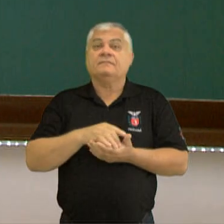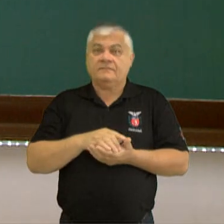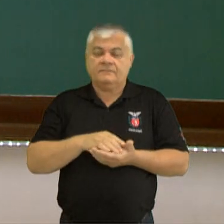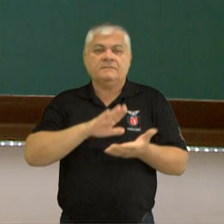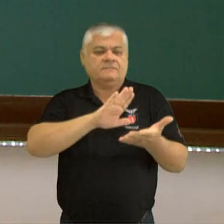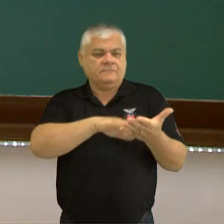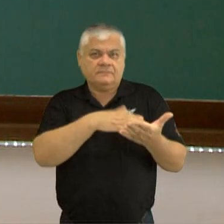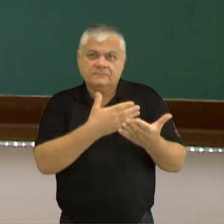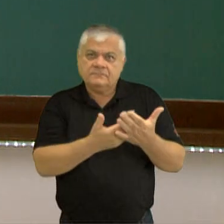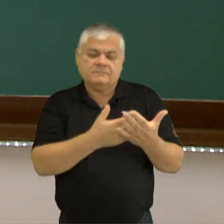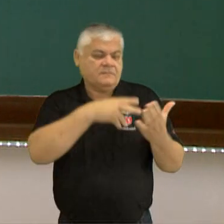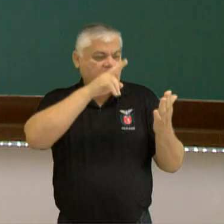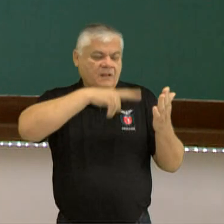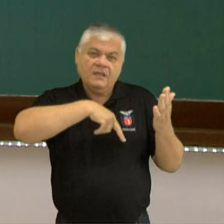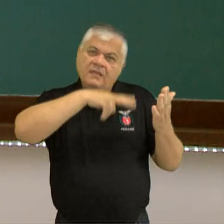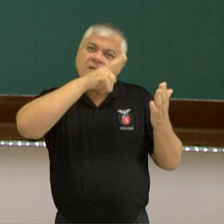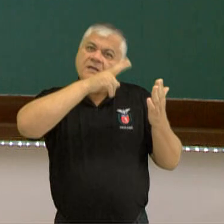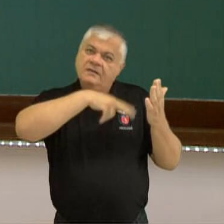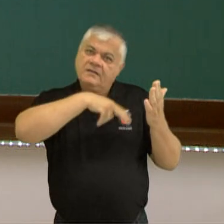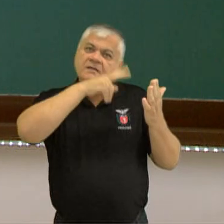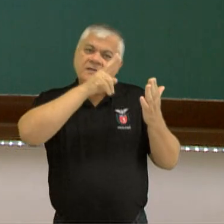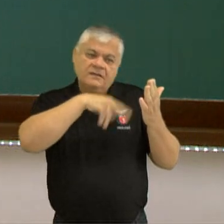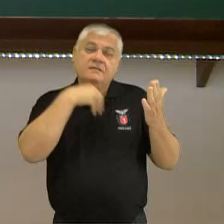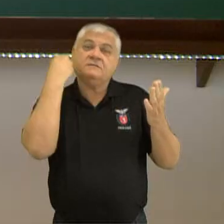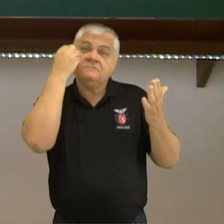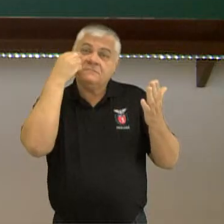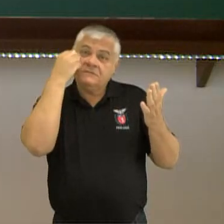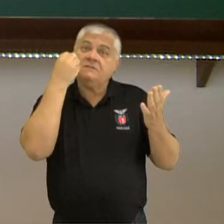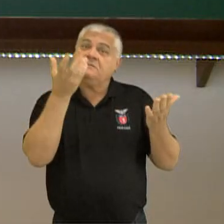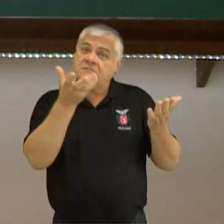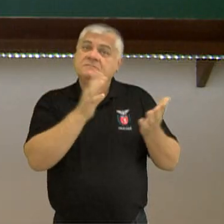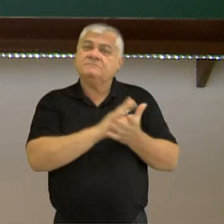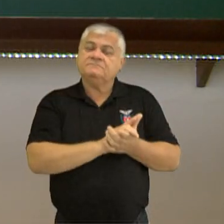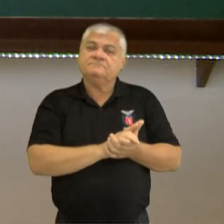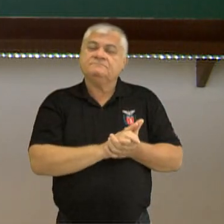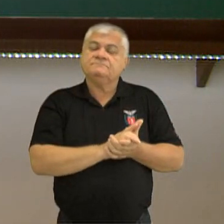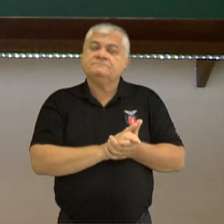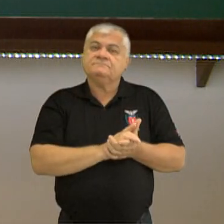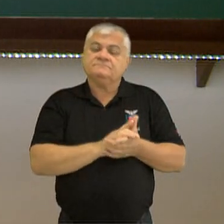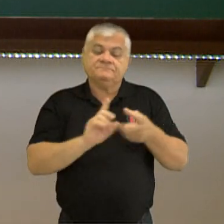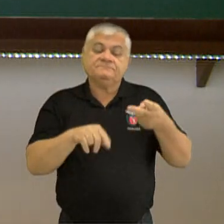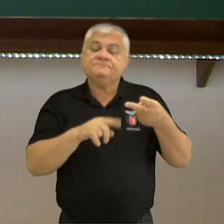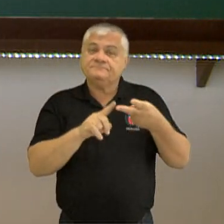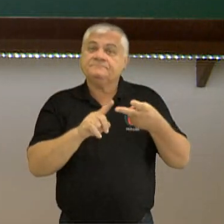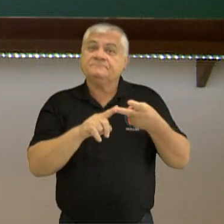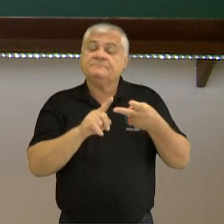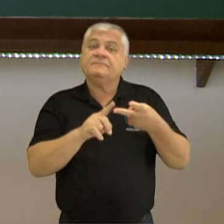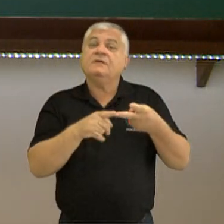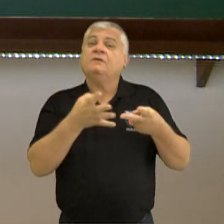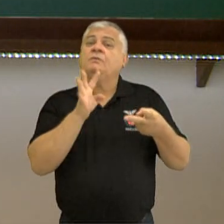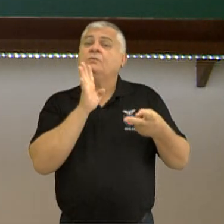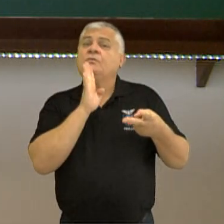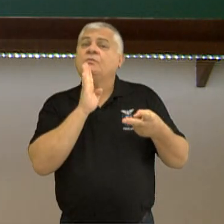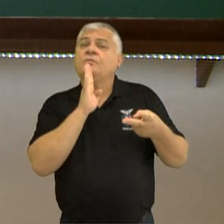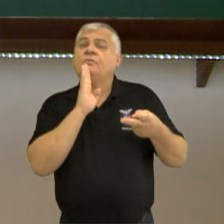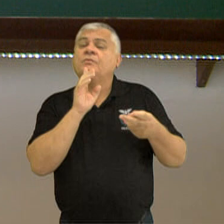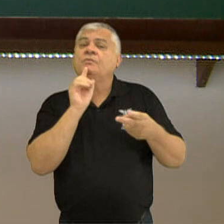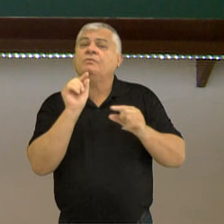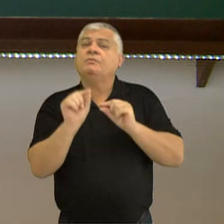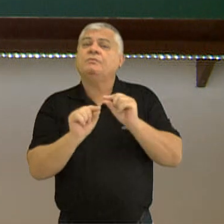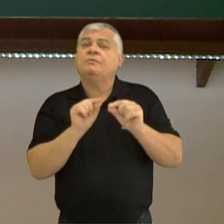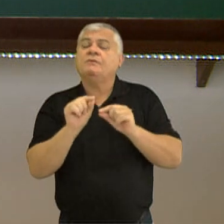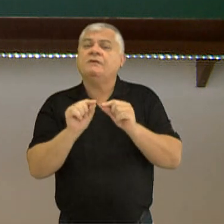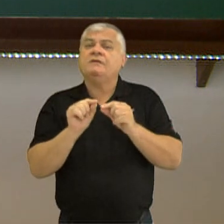Interpretar, ler trechos de um relato de experiência. Também nós vamos aproveitar hoje para conhecer,